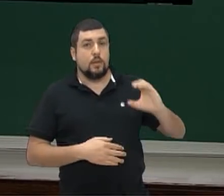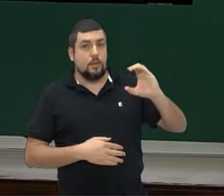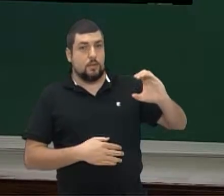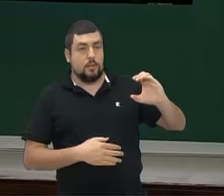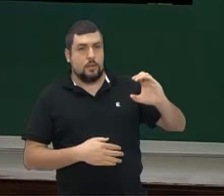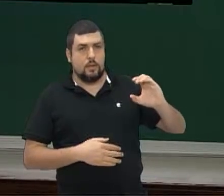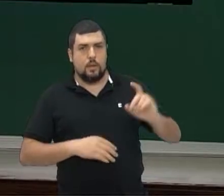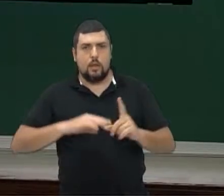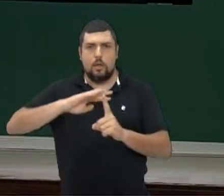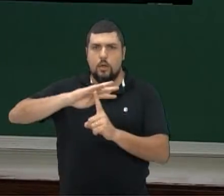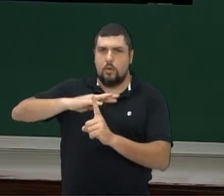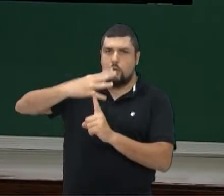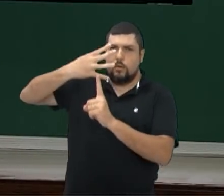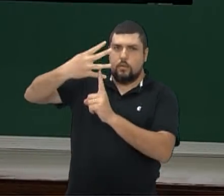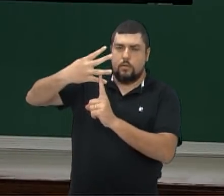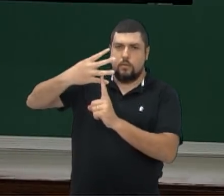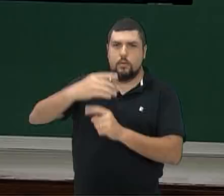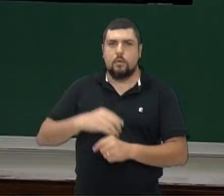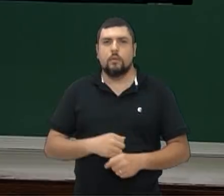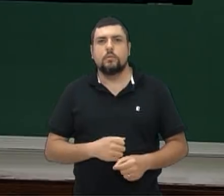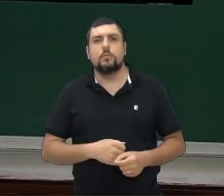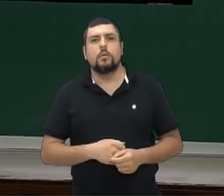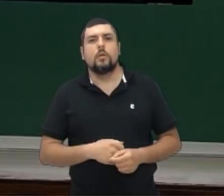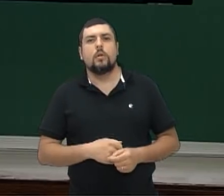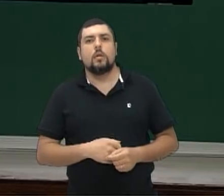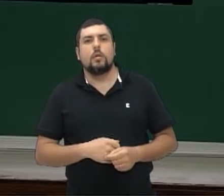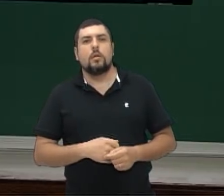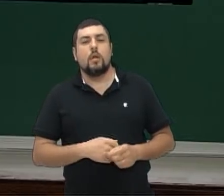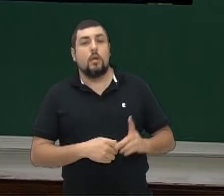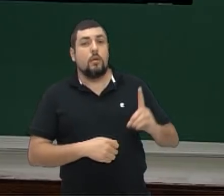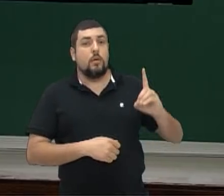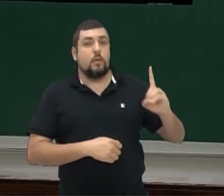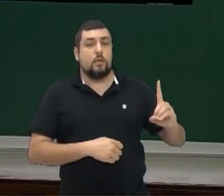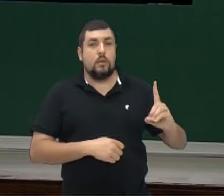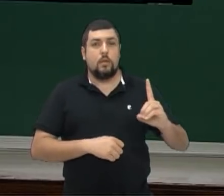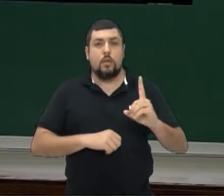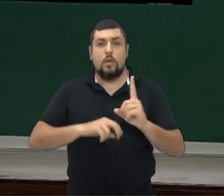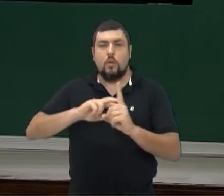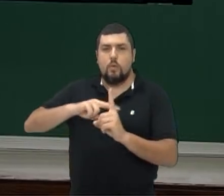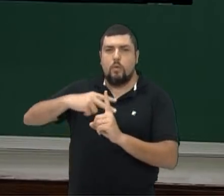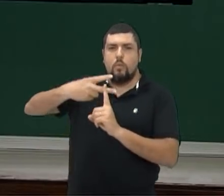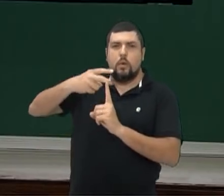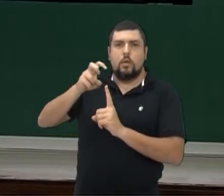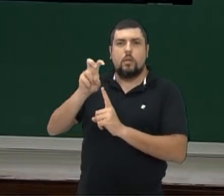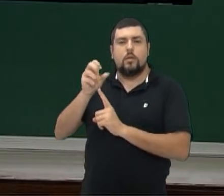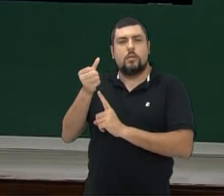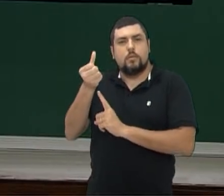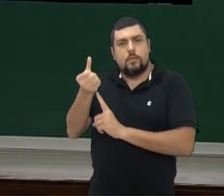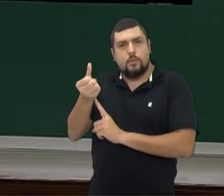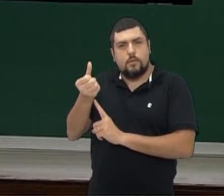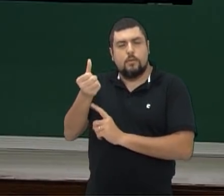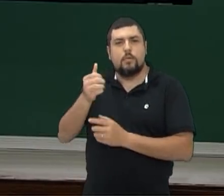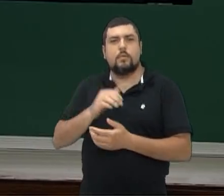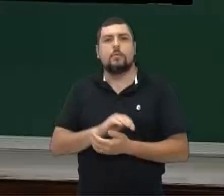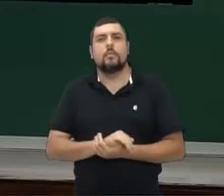C, 4 vezes maior que o primeiro, ou D, 6 vezes maior que o primeiro.